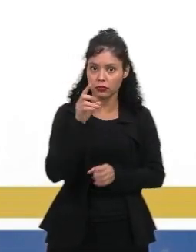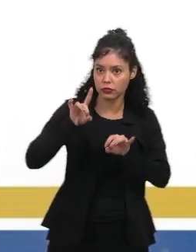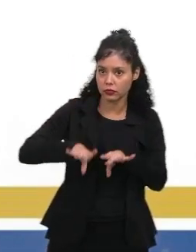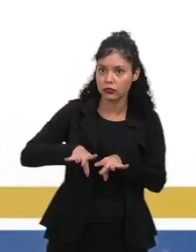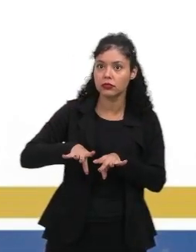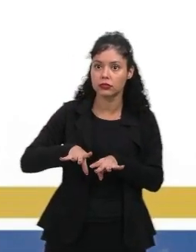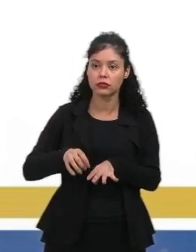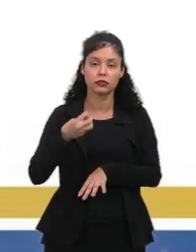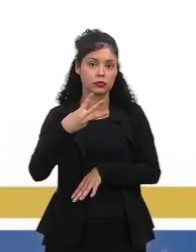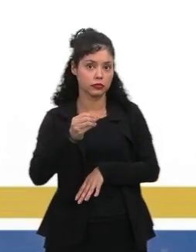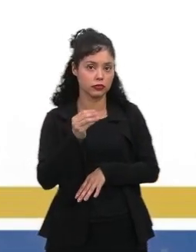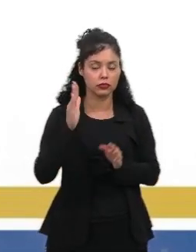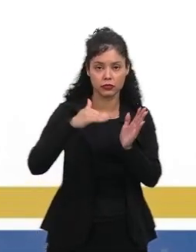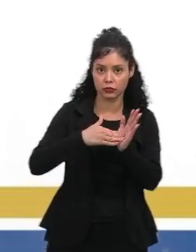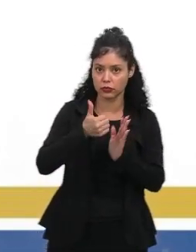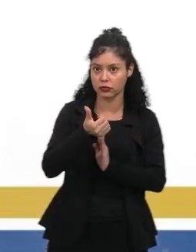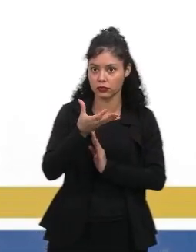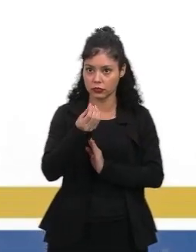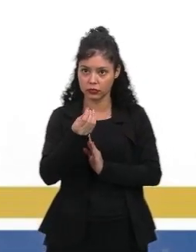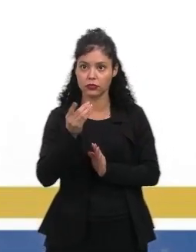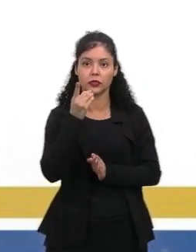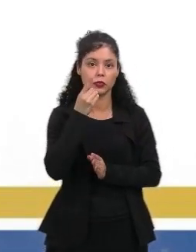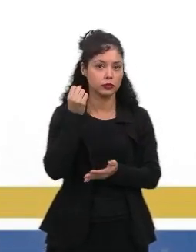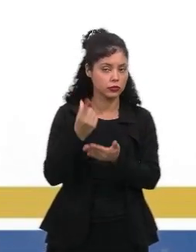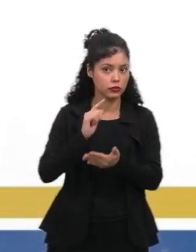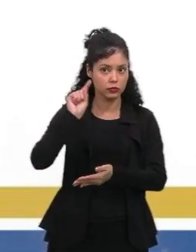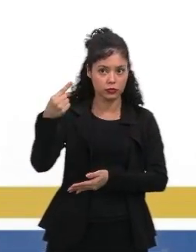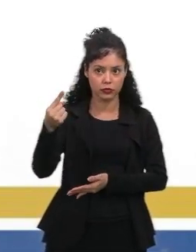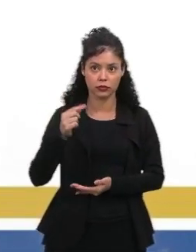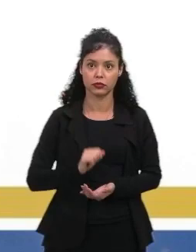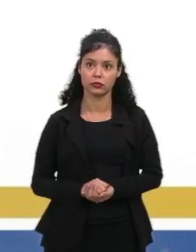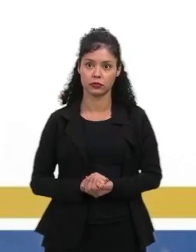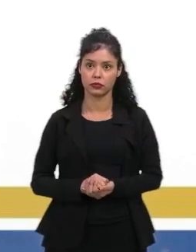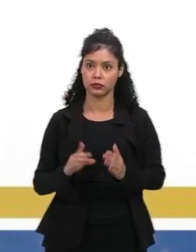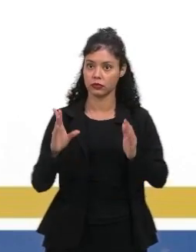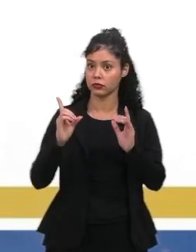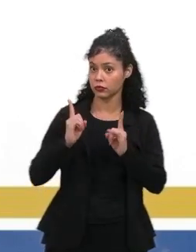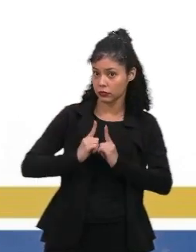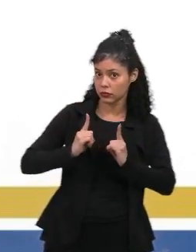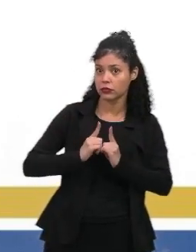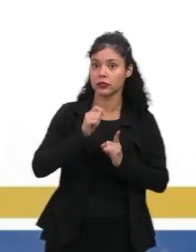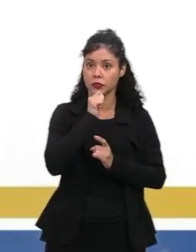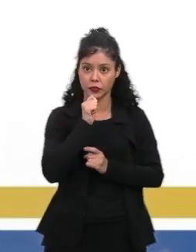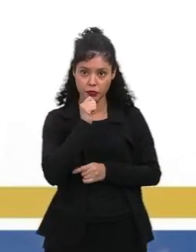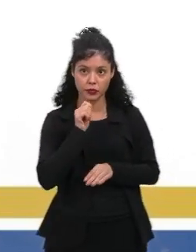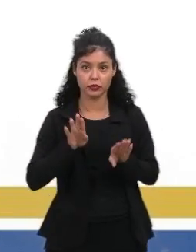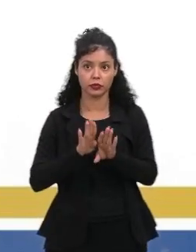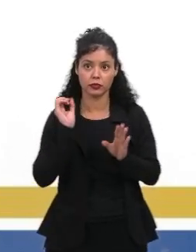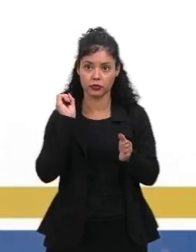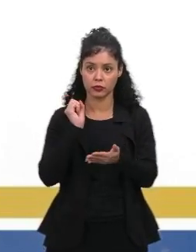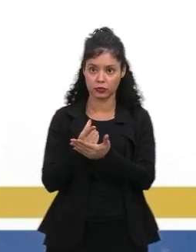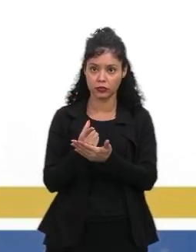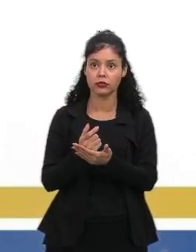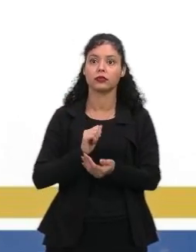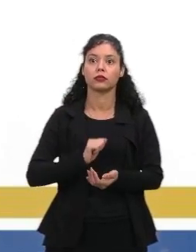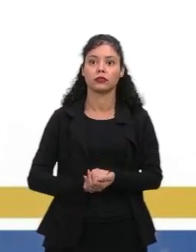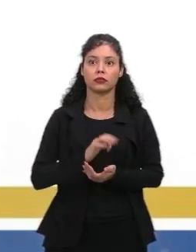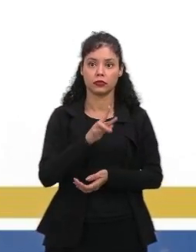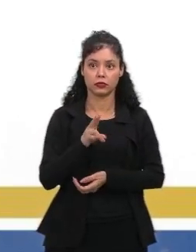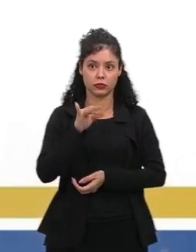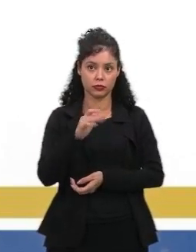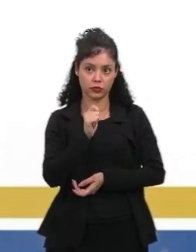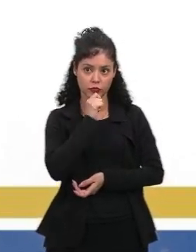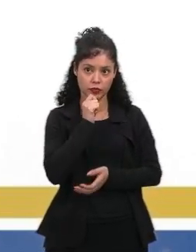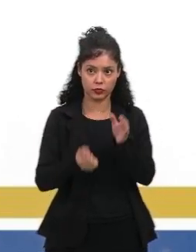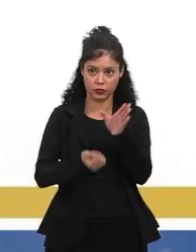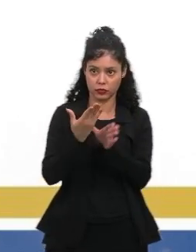últimas em 30 e 60 dias após a compra. Um cliente da loja decidiu comprar de forma financiada um